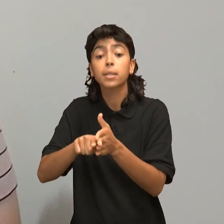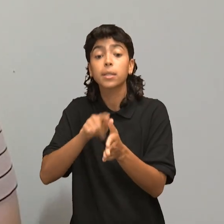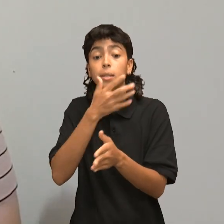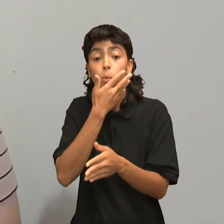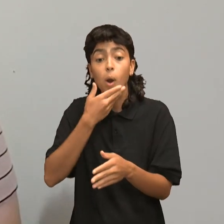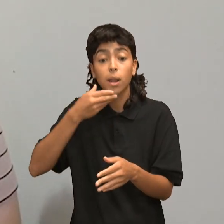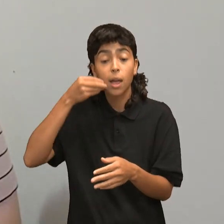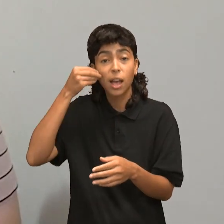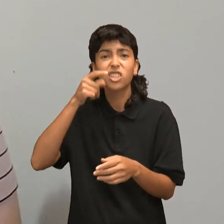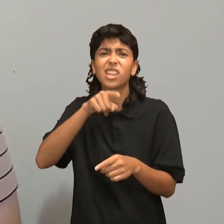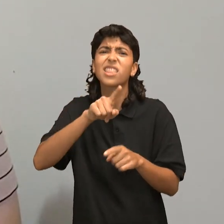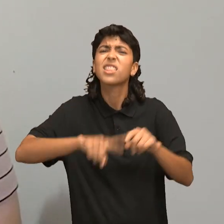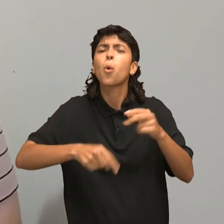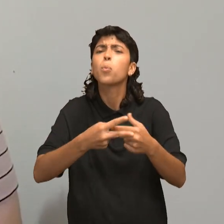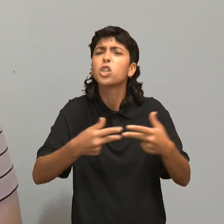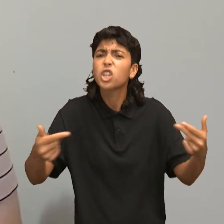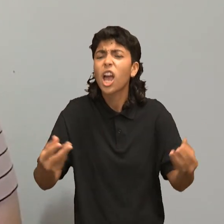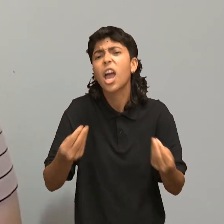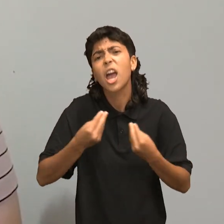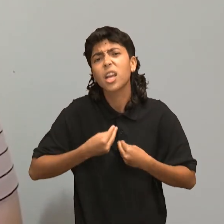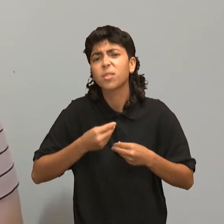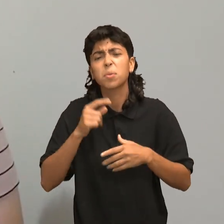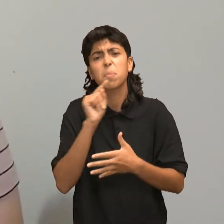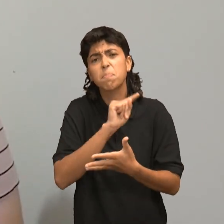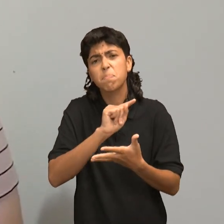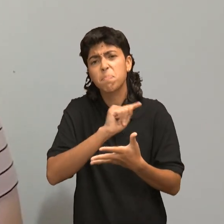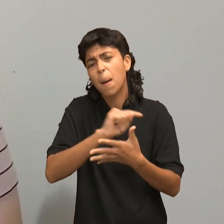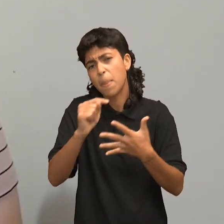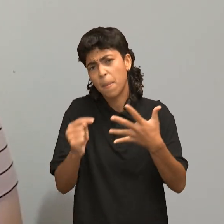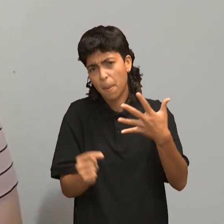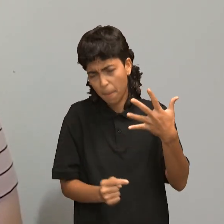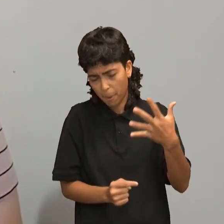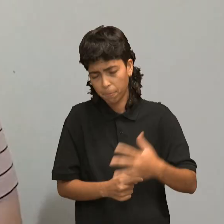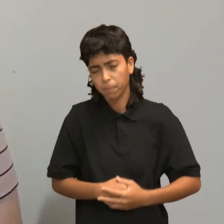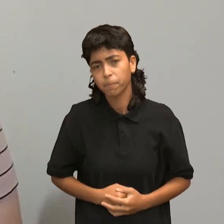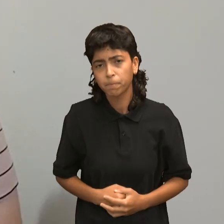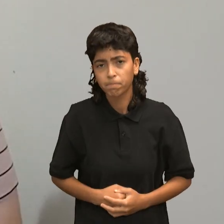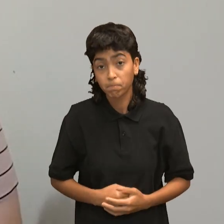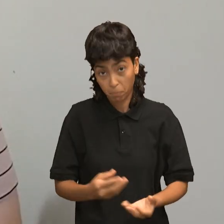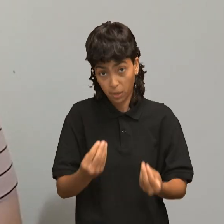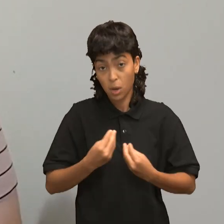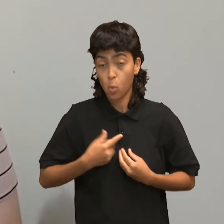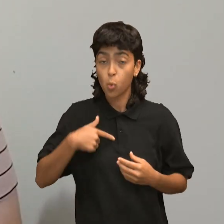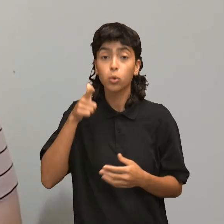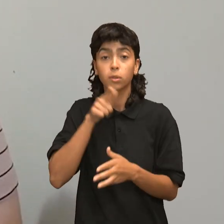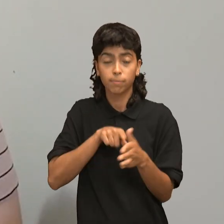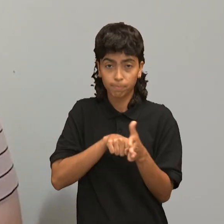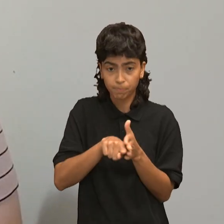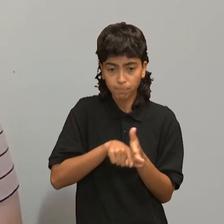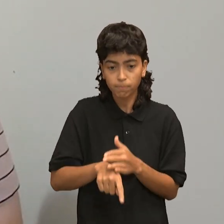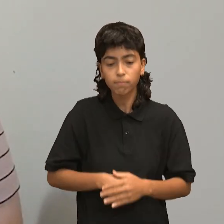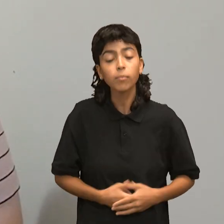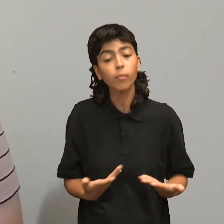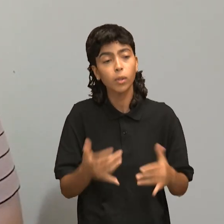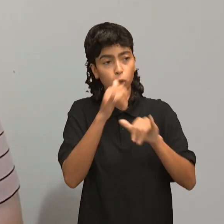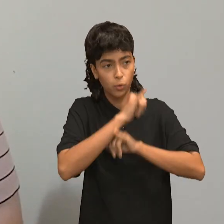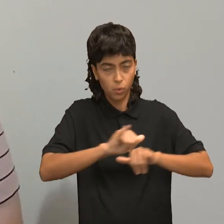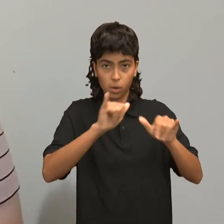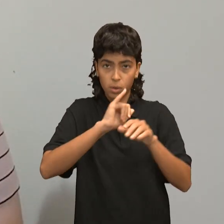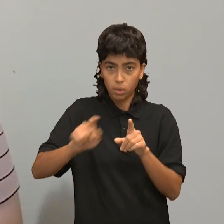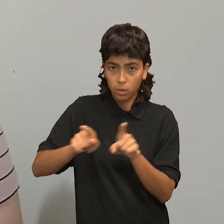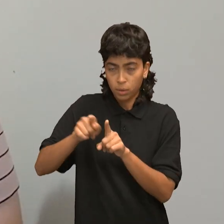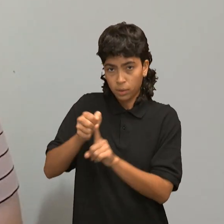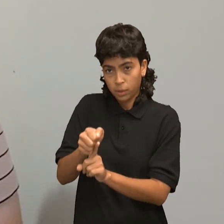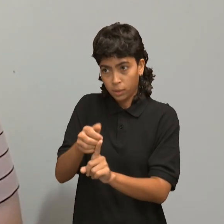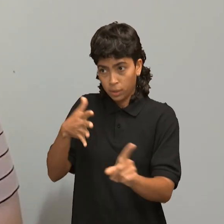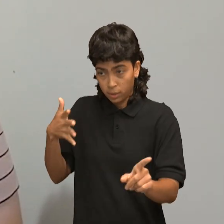insumos oferecidos e também a partir da formação. Por meio da divulgação e da extensão, é possível que essas informações